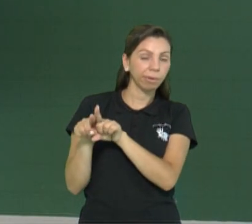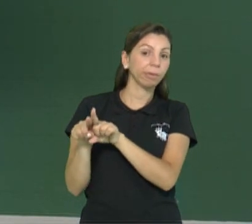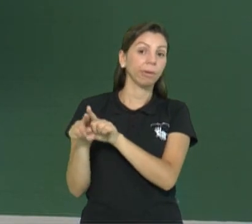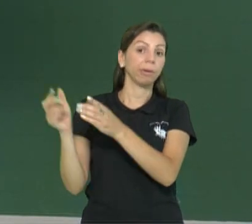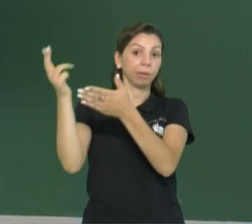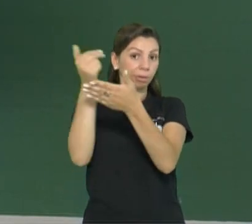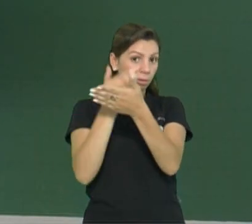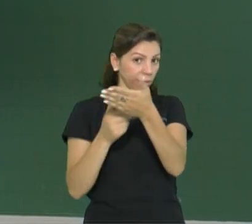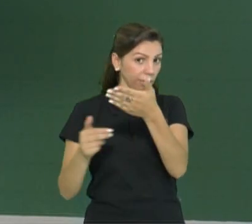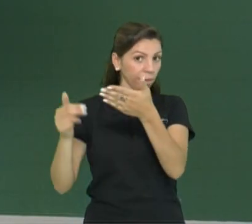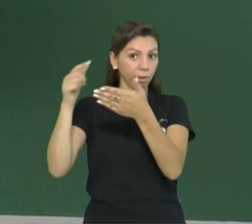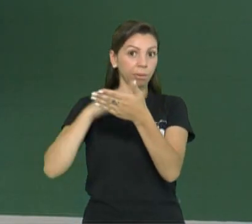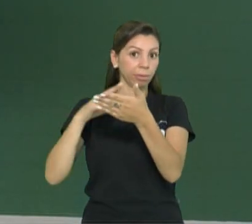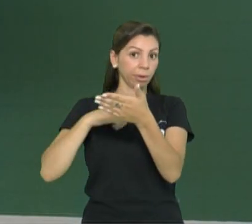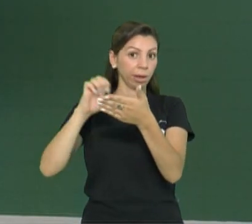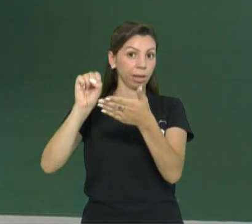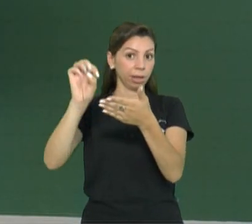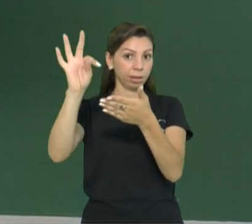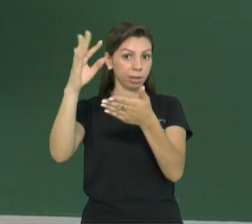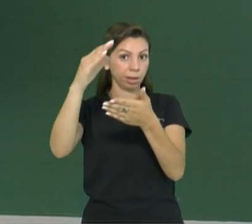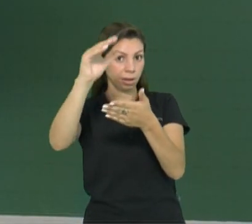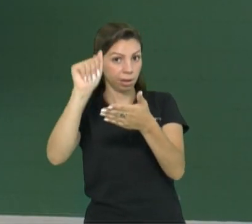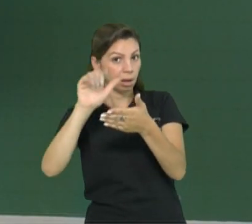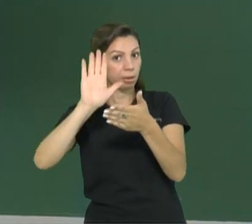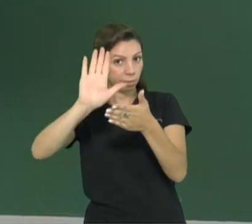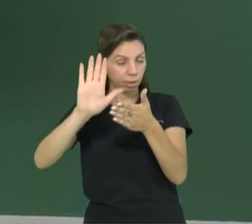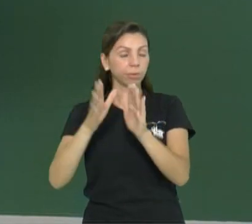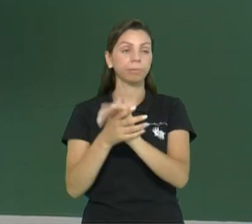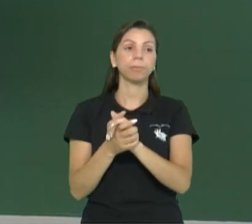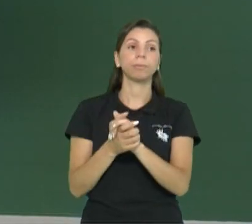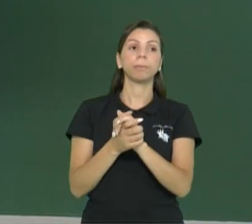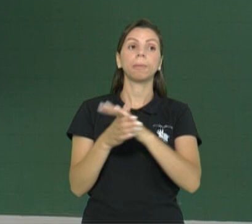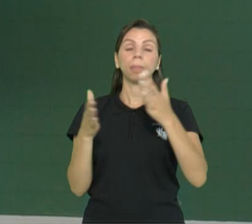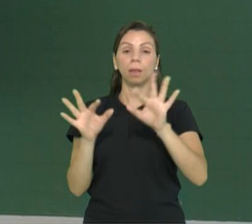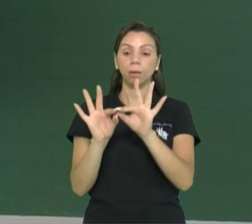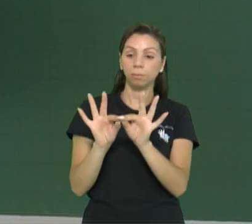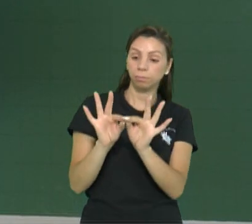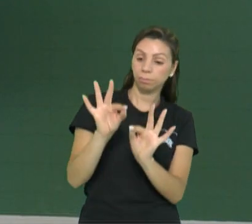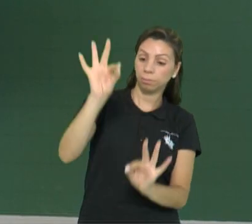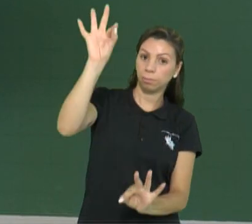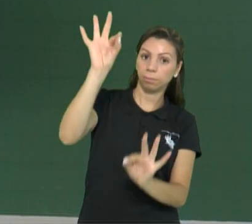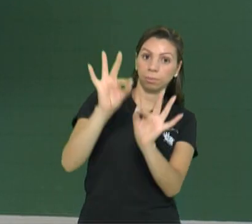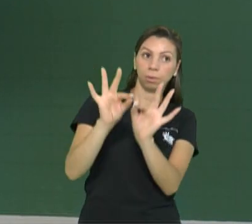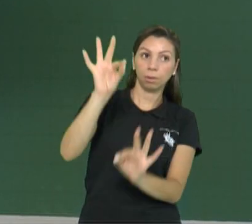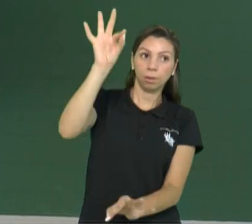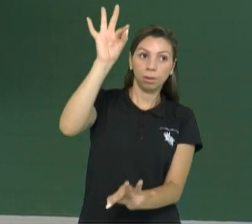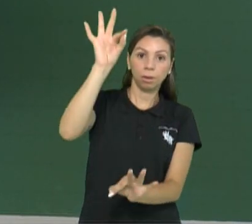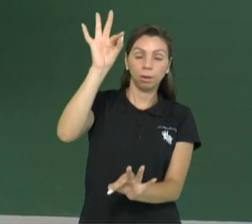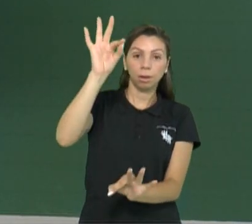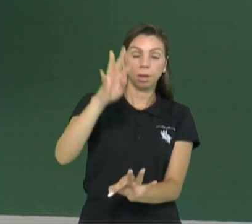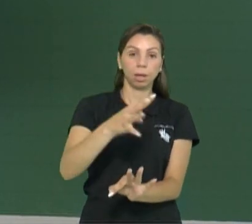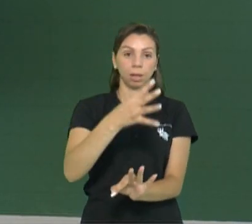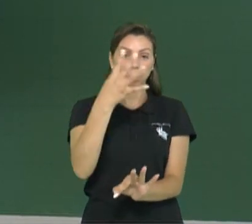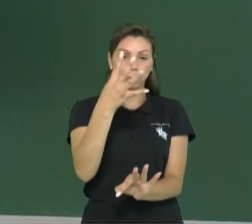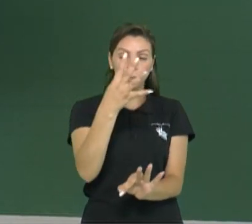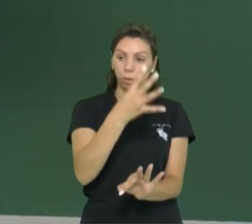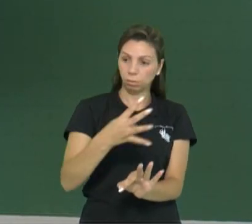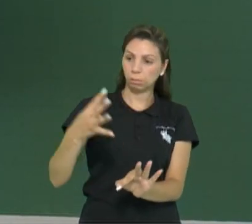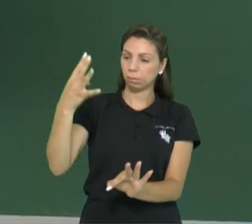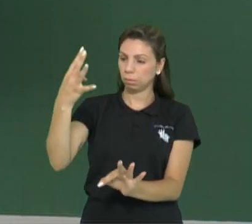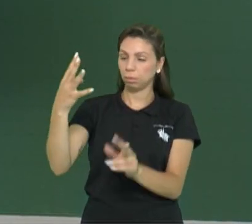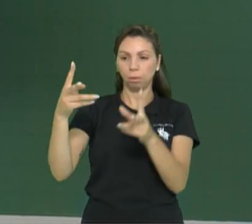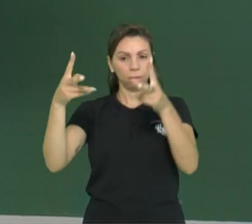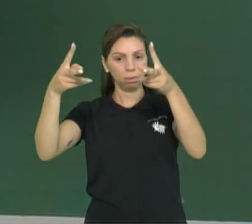desenho não está em escala, tá bom, gente? Então, aqui vale 3. Esta medida da altura é paralela a essa, ou seja,